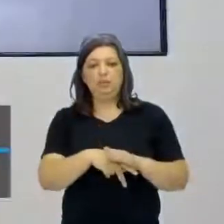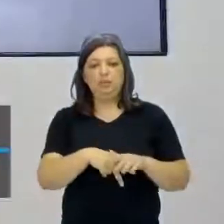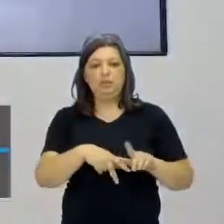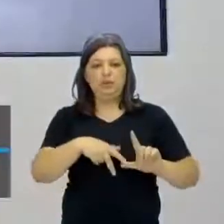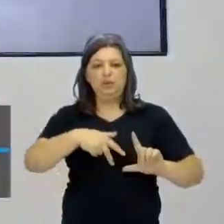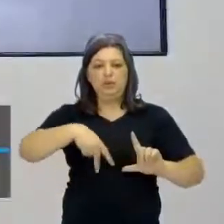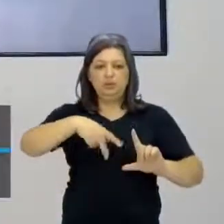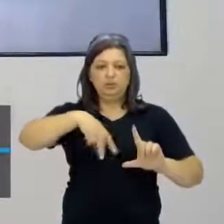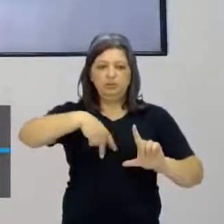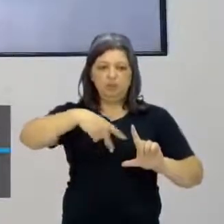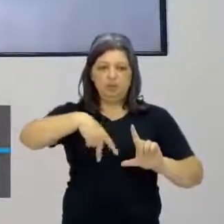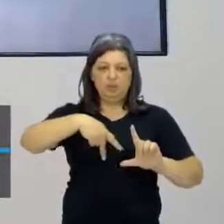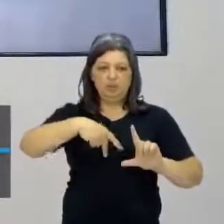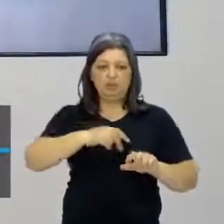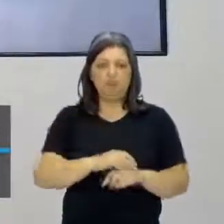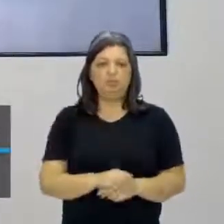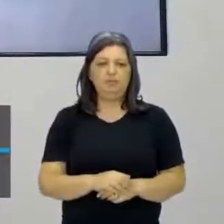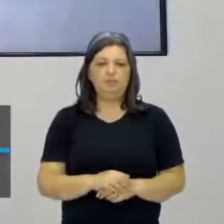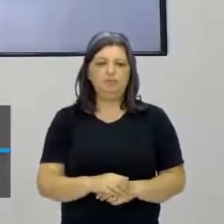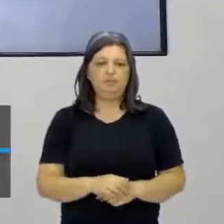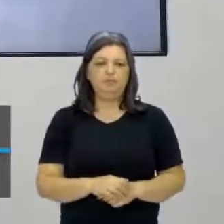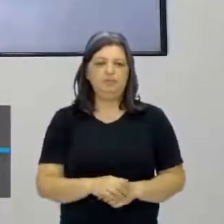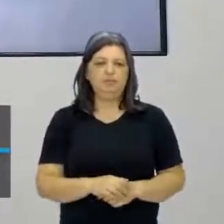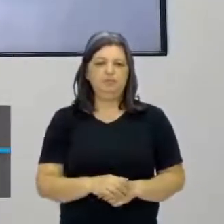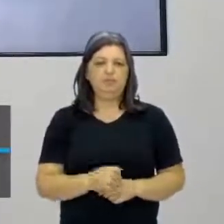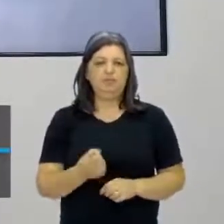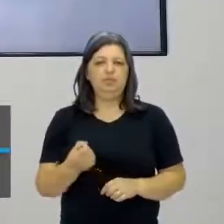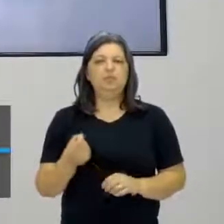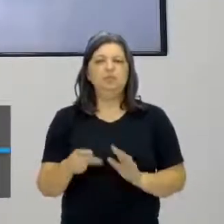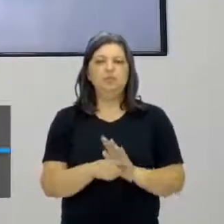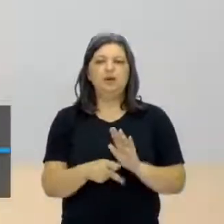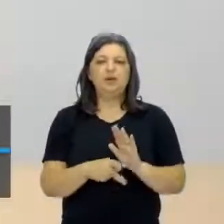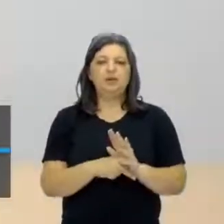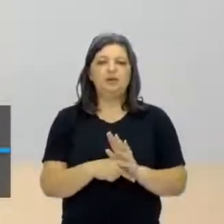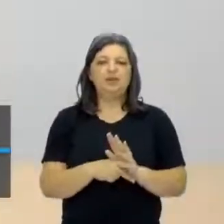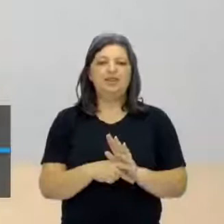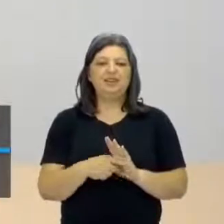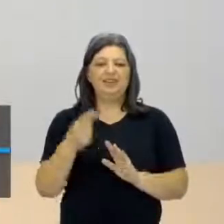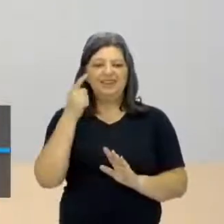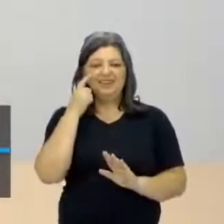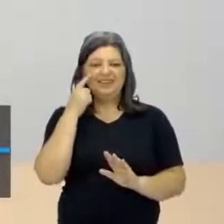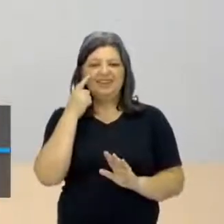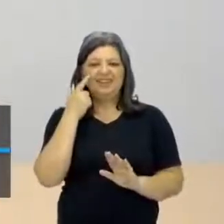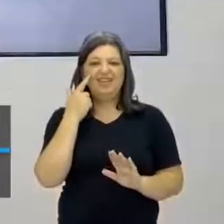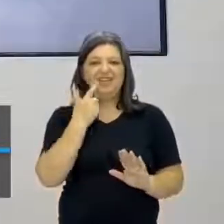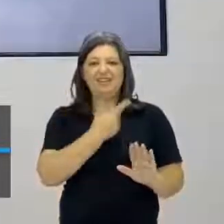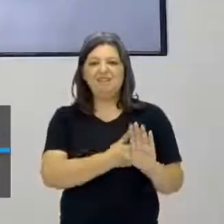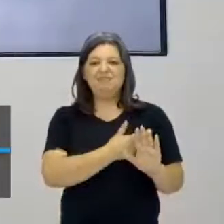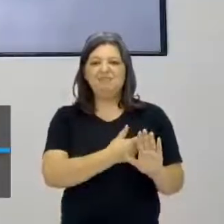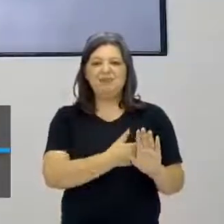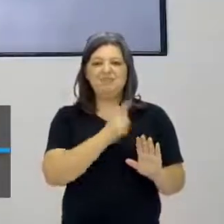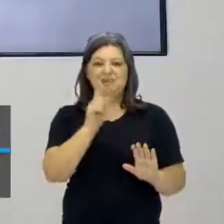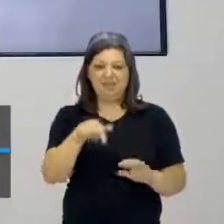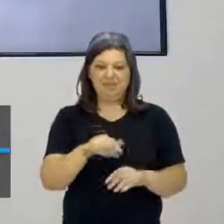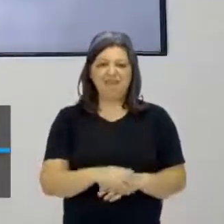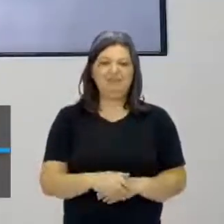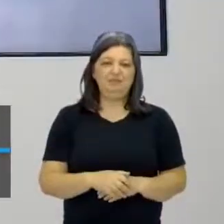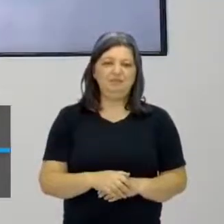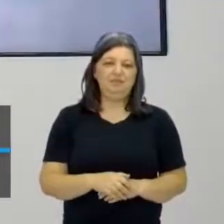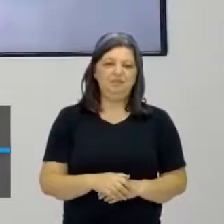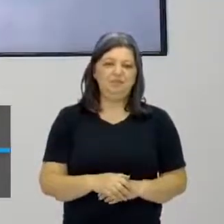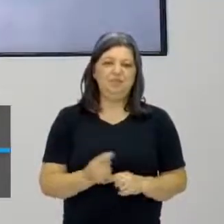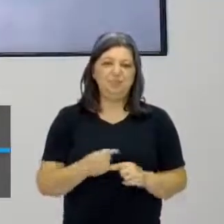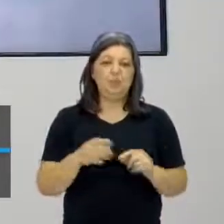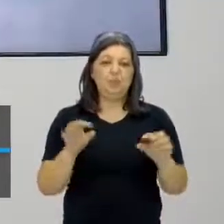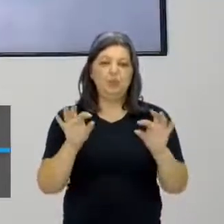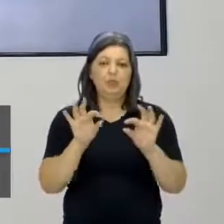tempo. Não vai dar tempo, porque, ó, se bem que meme a gente faz assim, né? Sem o pensar, cara tá se divertindo. Então, o meme, o que seria um meme? Um meme seria uma imagem aqui, um